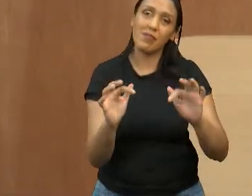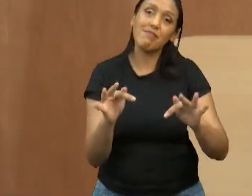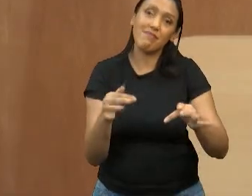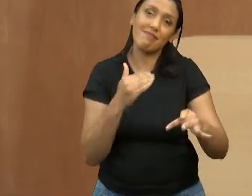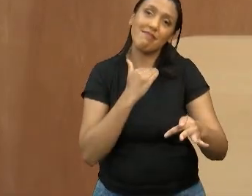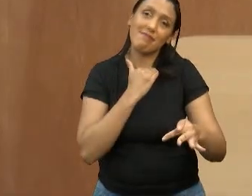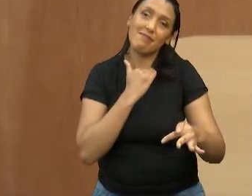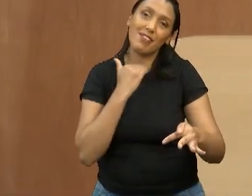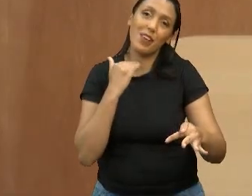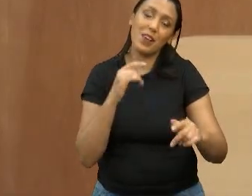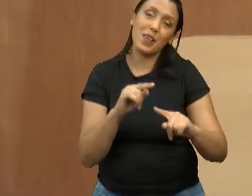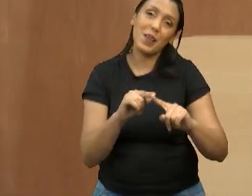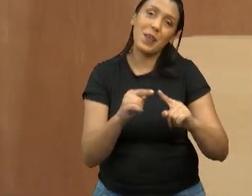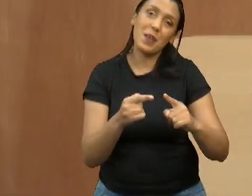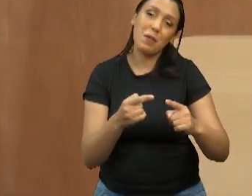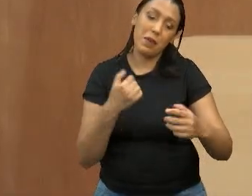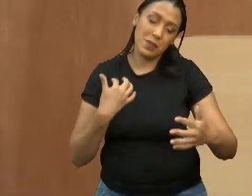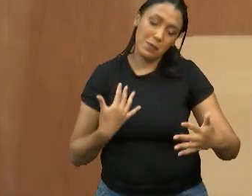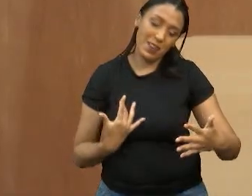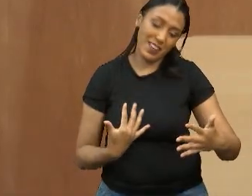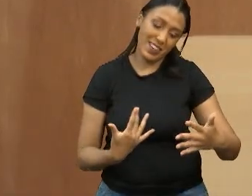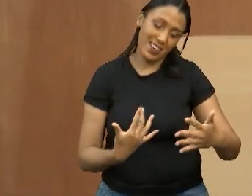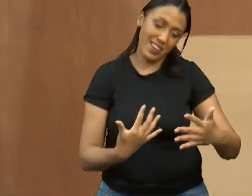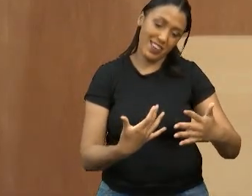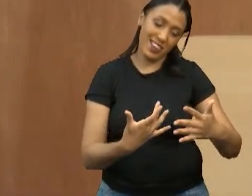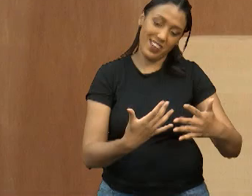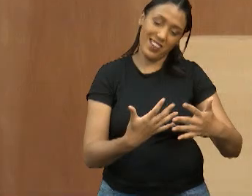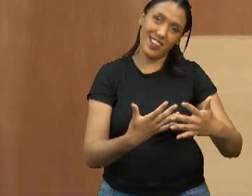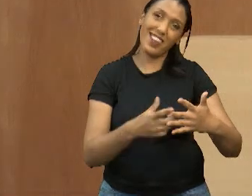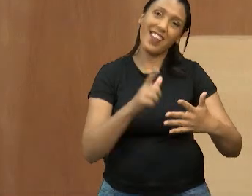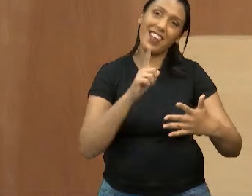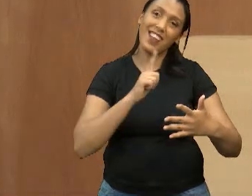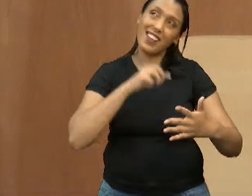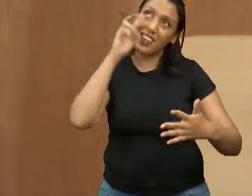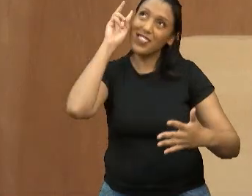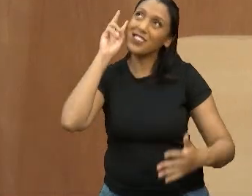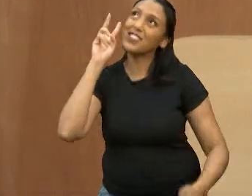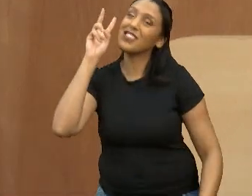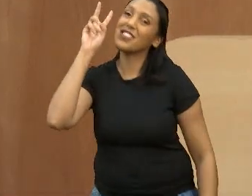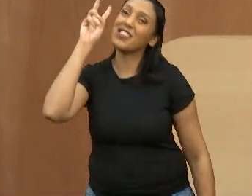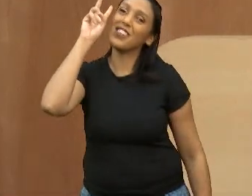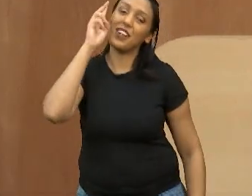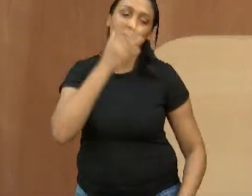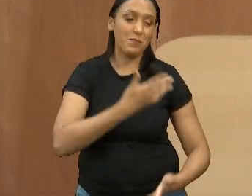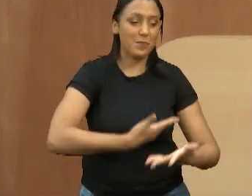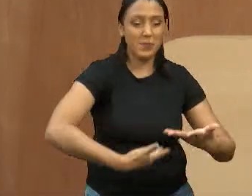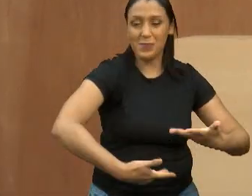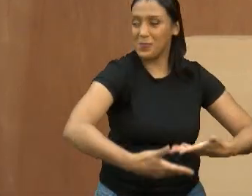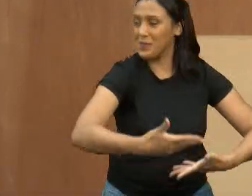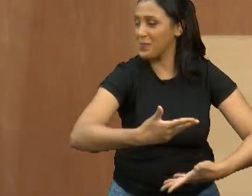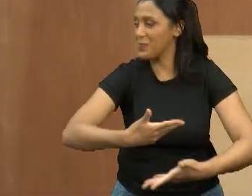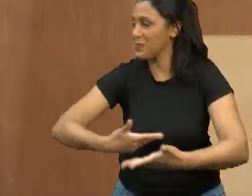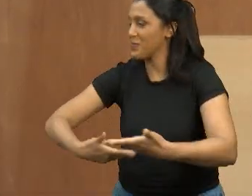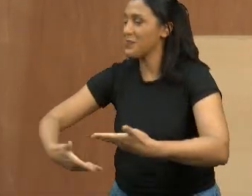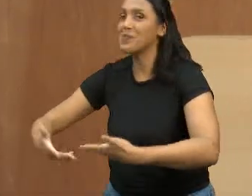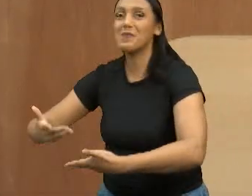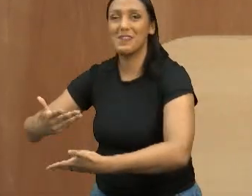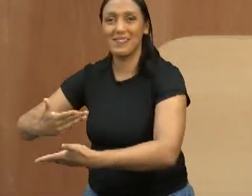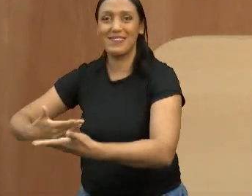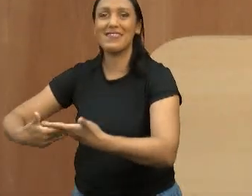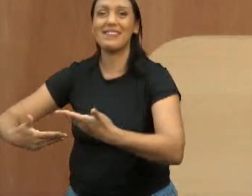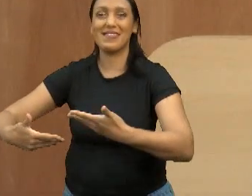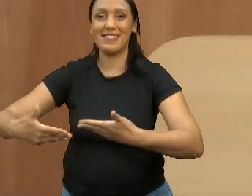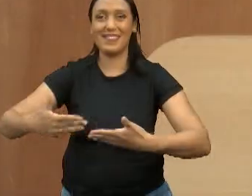que a gente emana e que a gente constrói essas histórias que se cruzam no palco e se misturam com a vida,